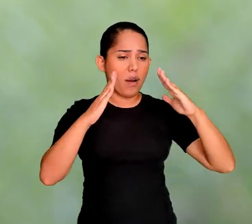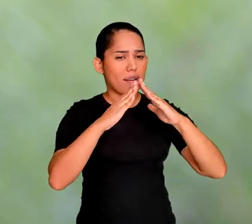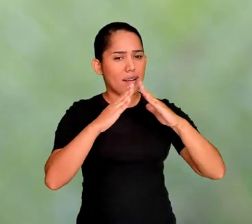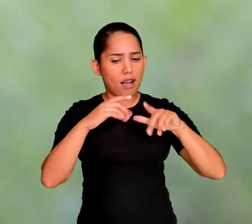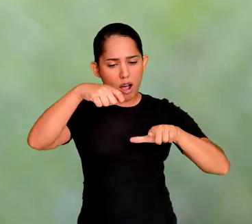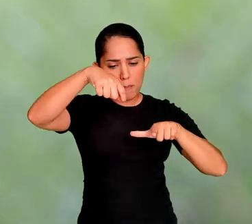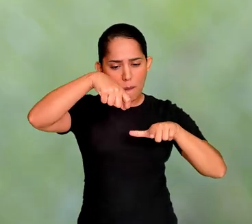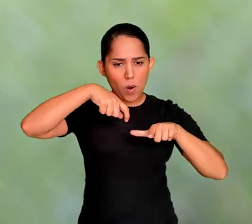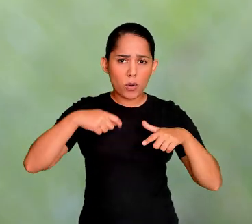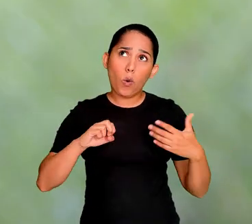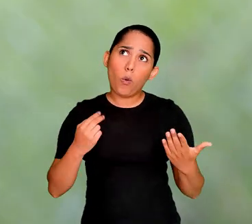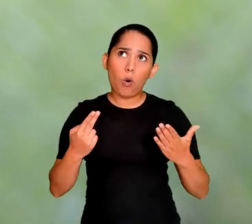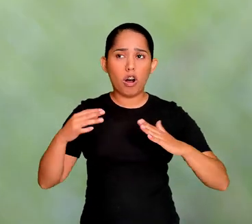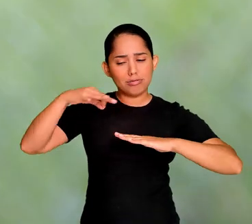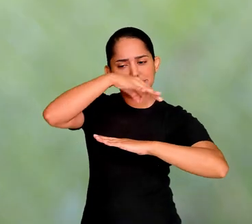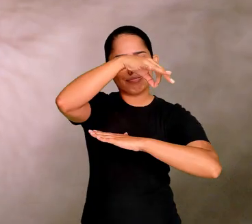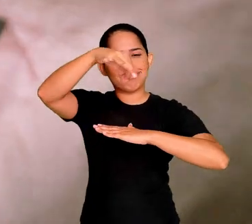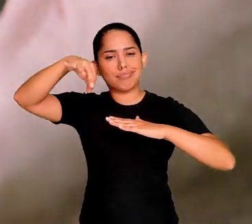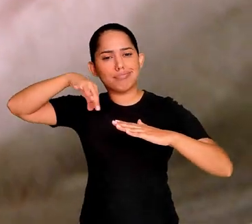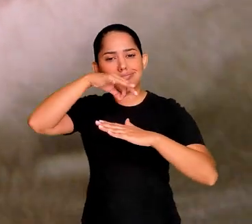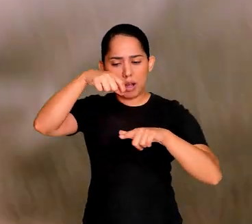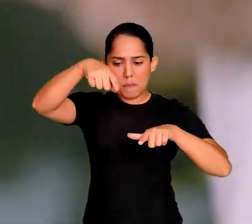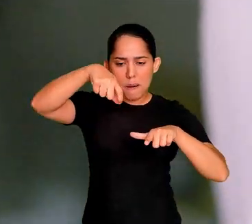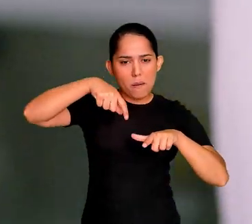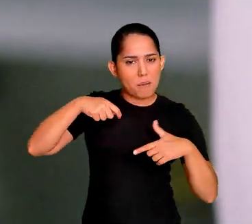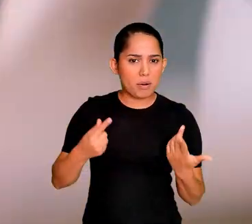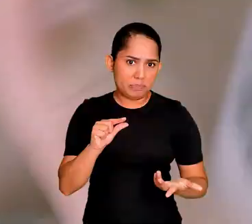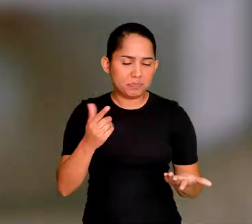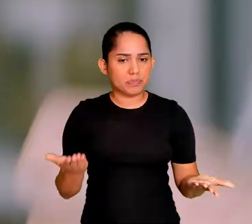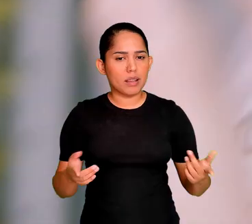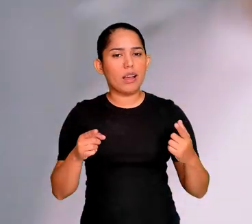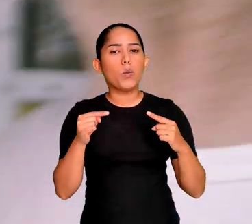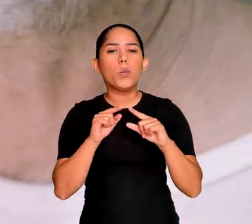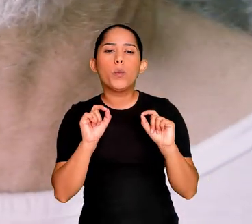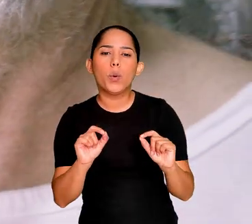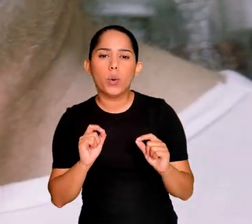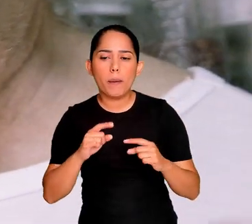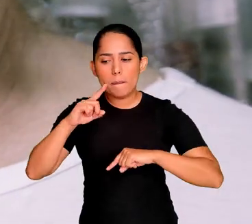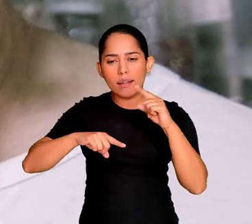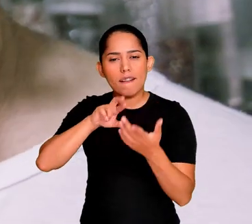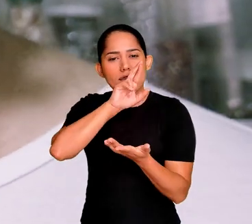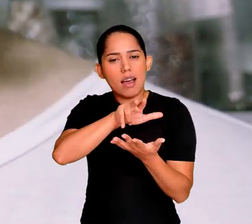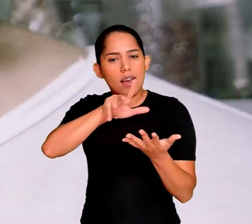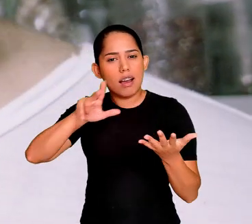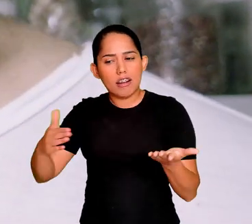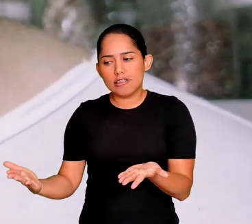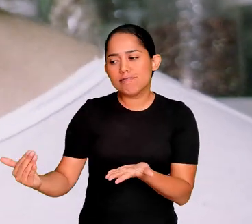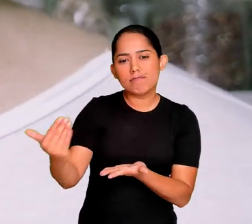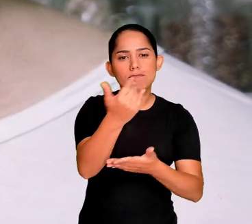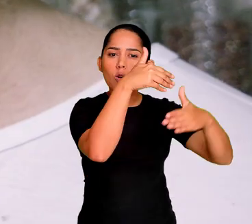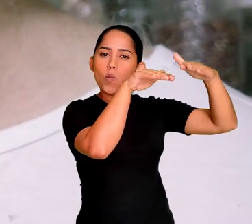Um santuário de sementes seria até mais apropriado, né? Assim, a ideia é trazer diversidade, novos materiais adaptados ao